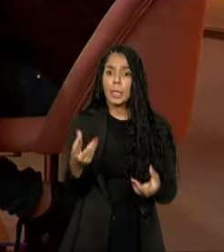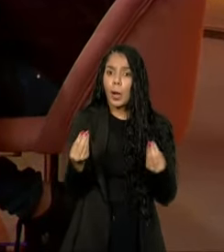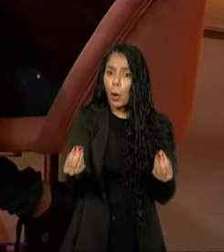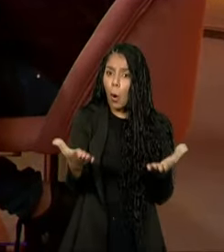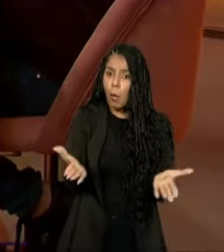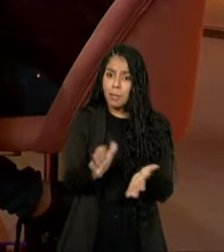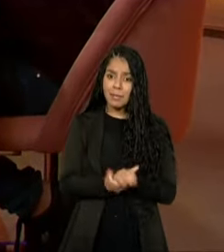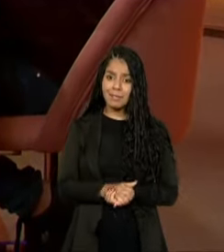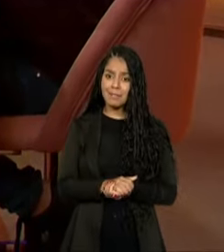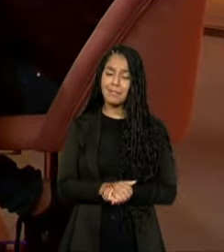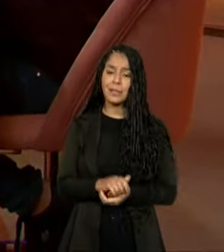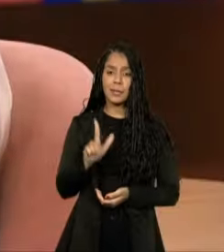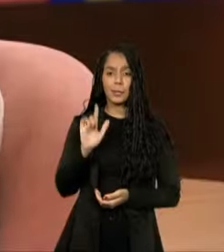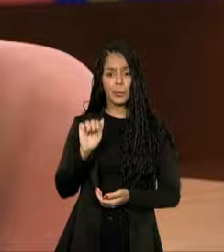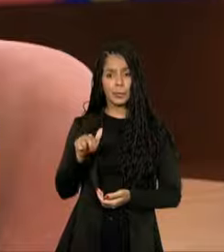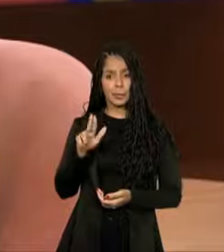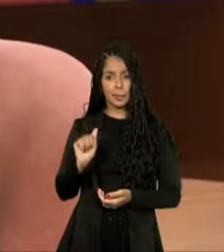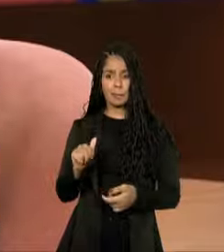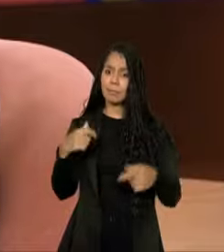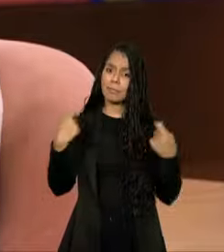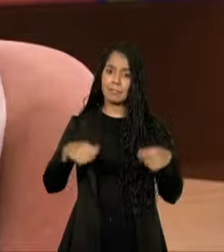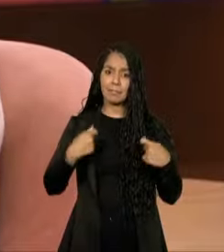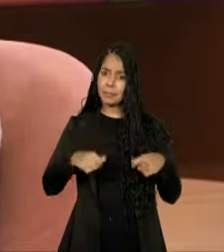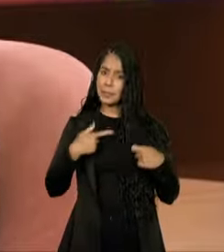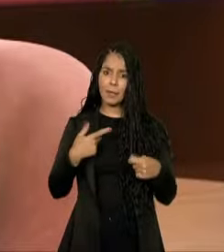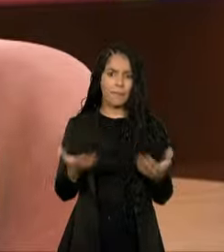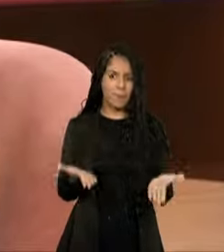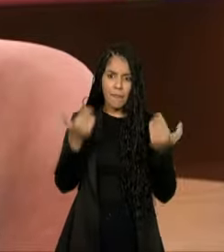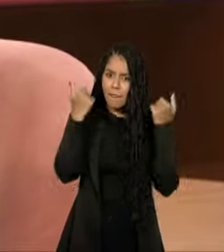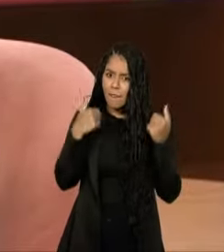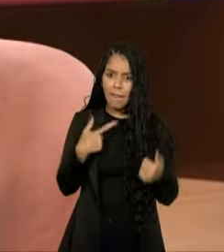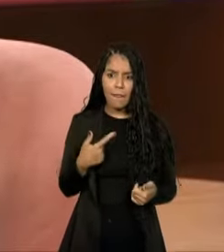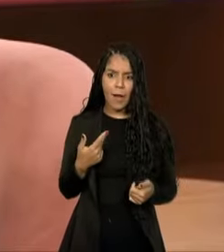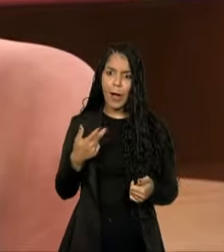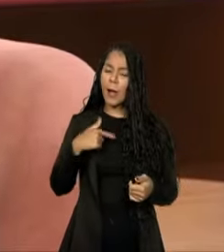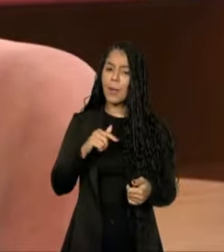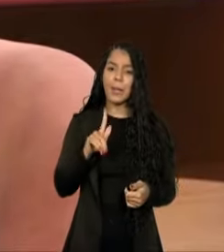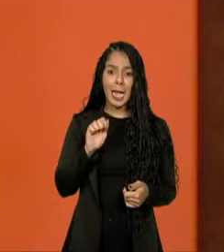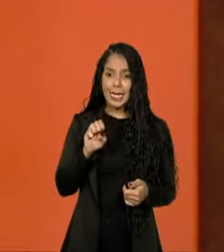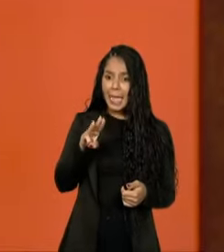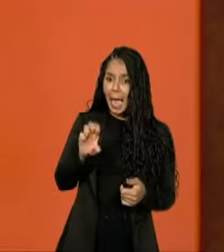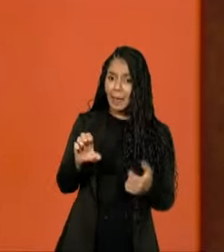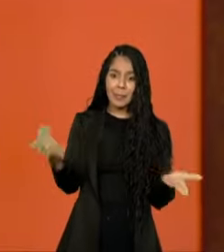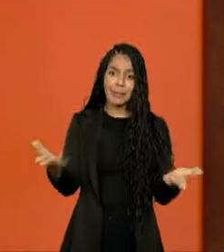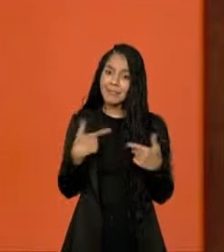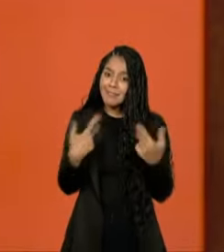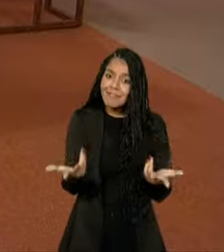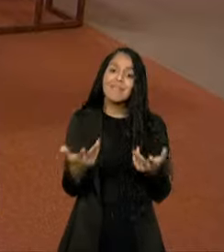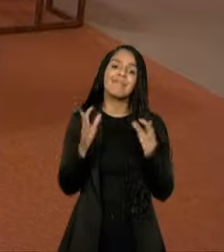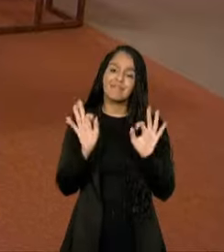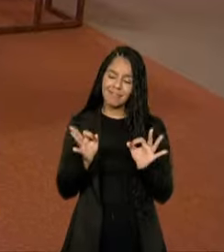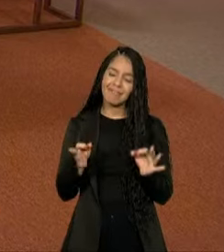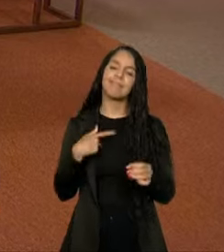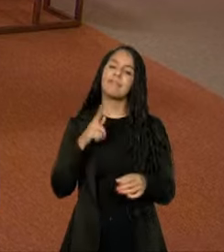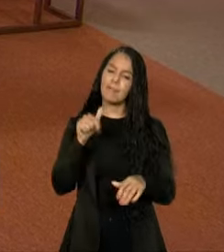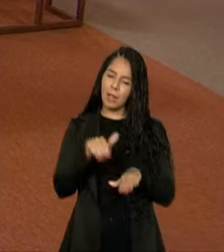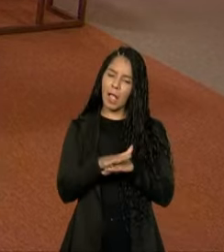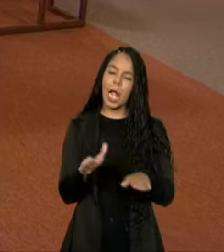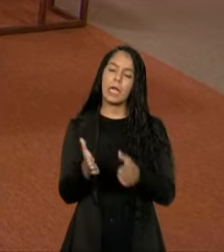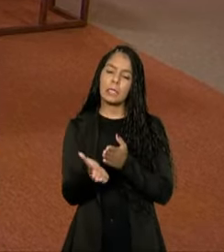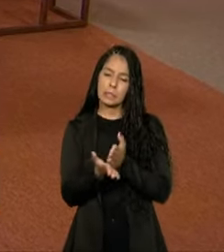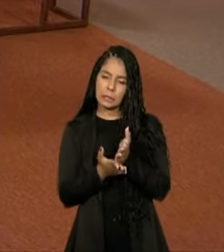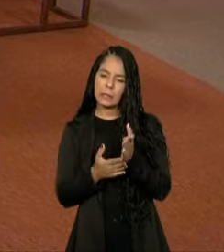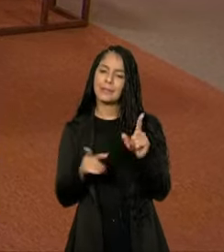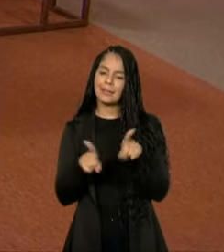jeito. Luciana, eu tinha que... É jogo, vamos pro você game. Você tem desculpa, mais ou menos nessa mesma linha